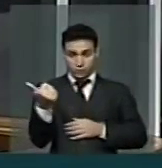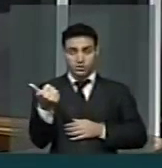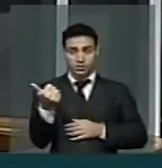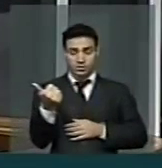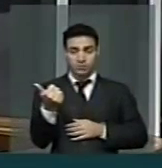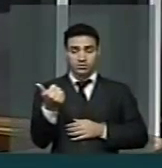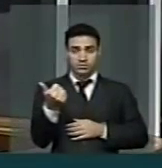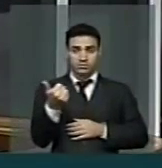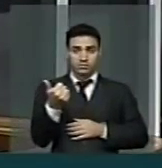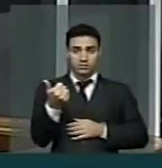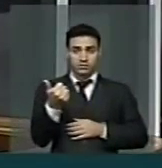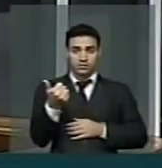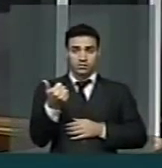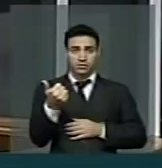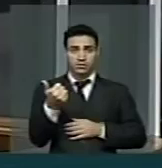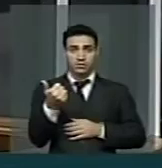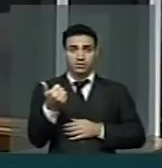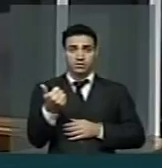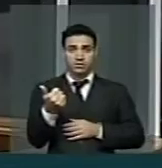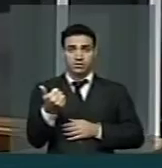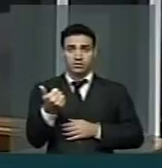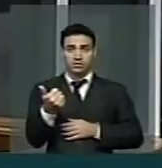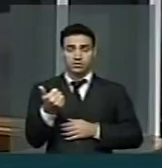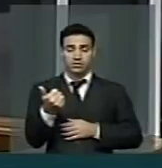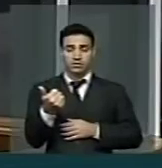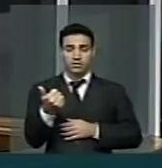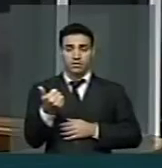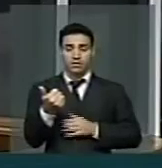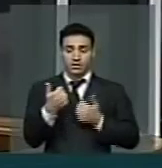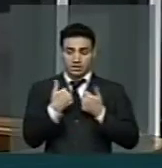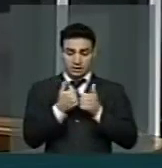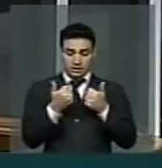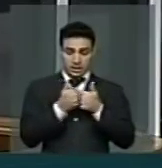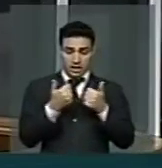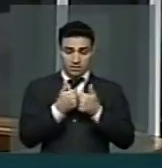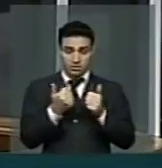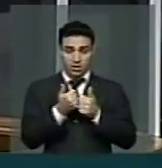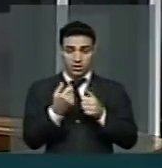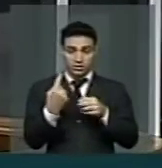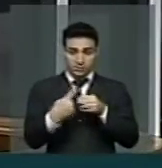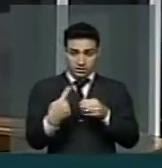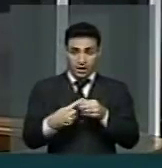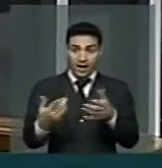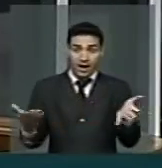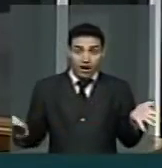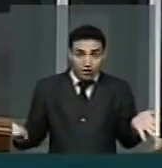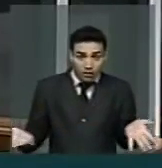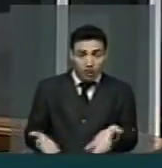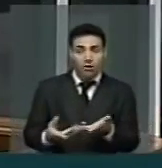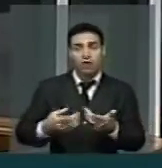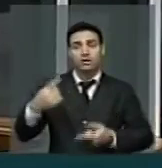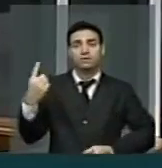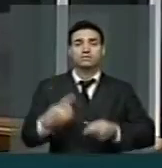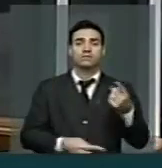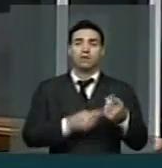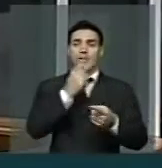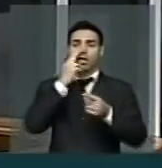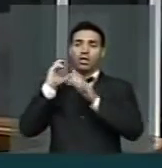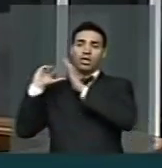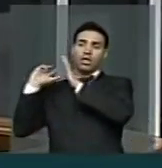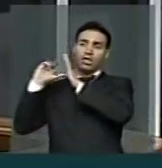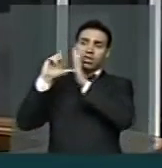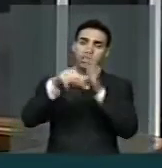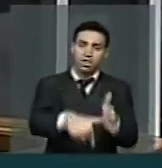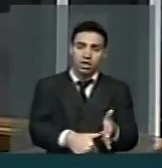para que o transporte urbano fosse colocado em discussão como